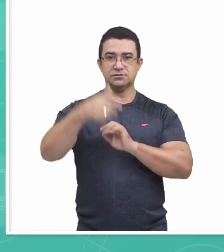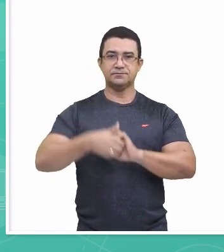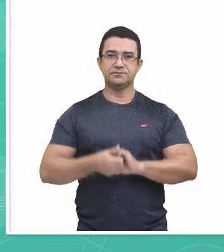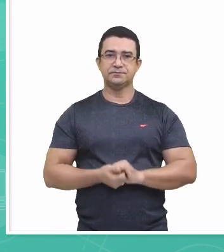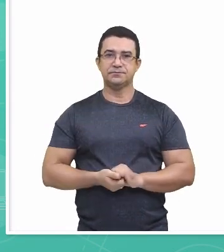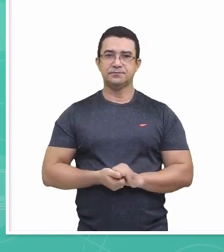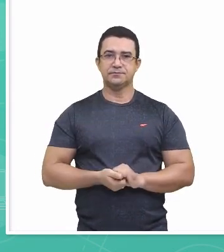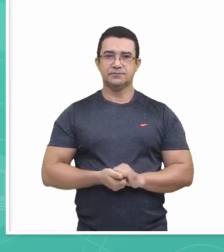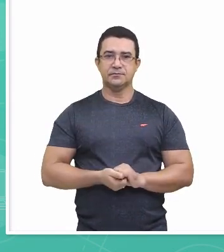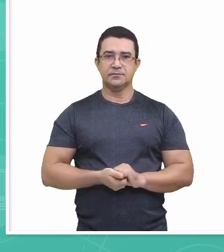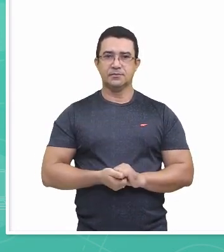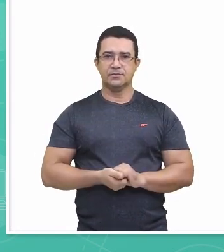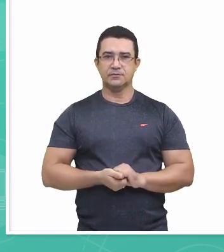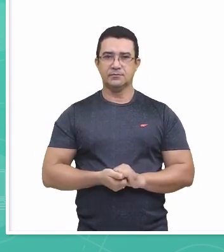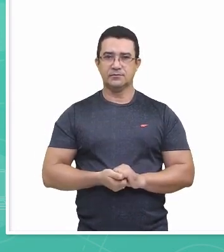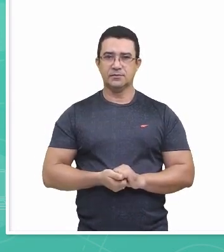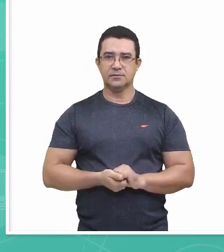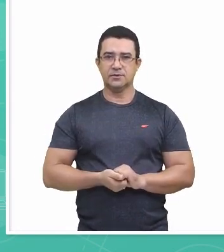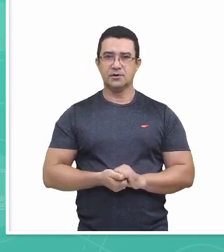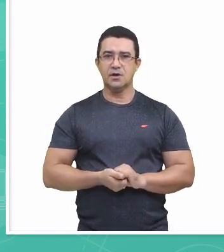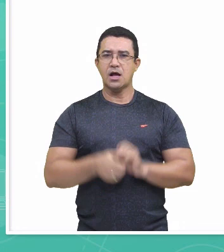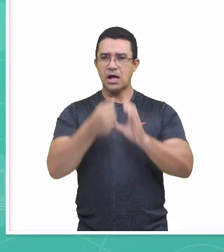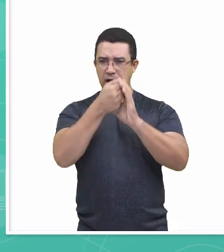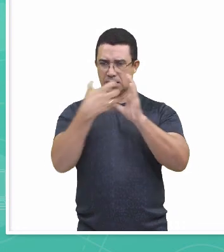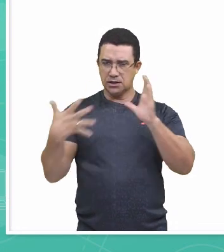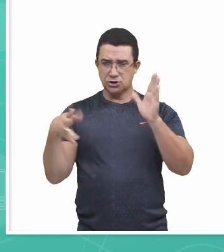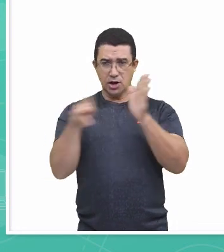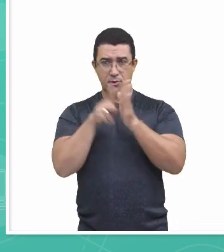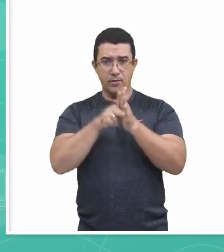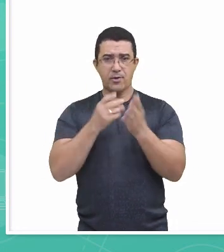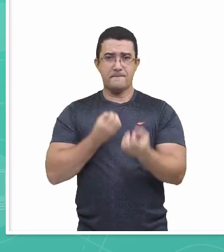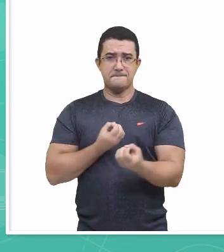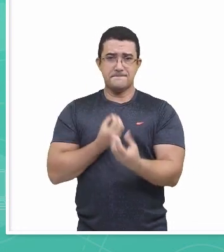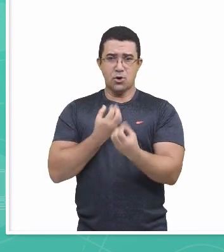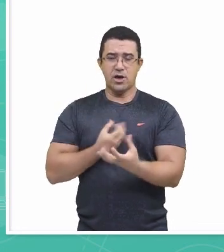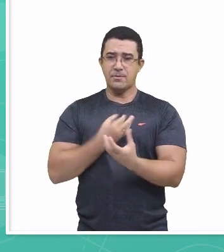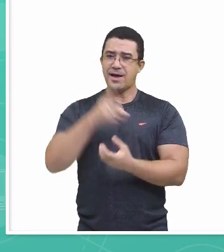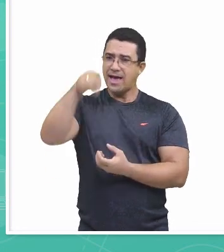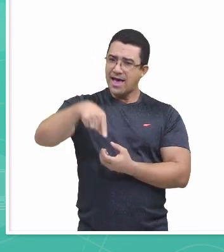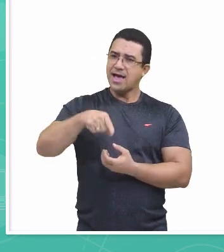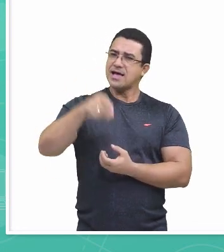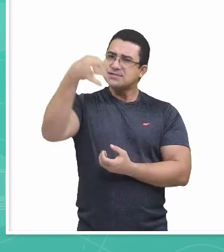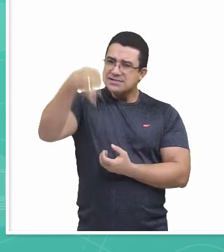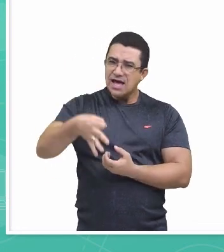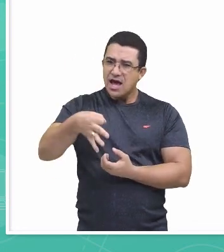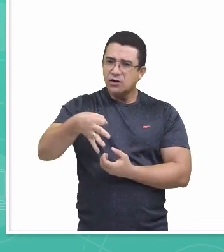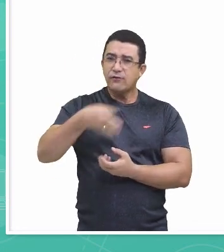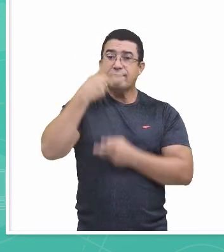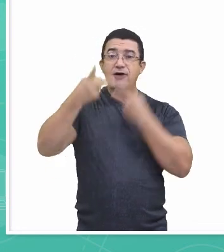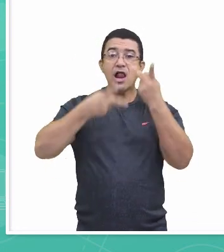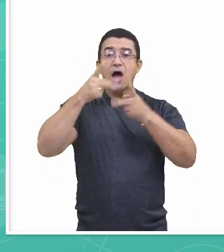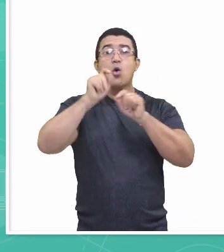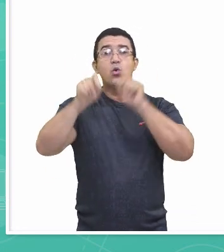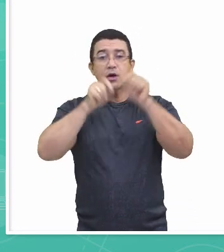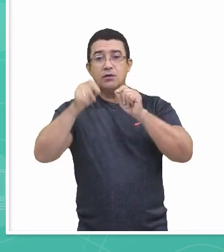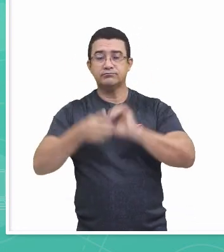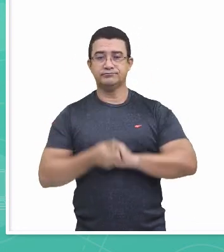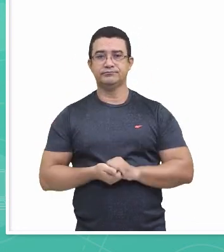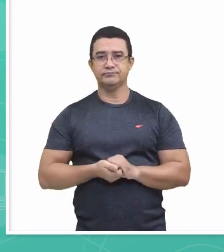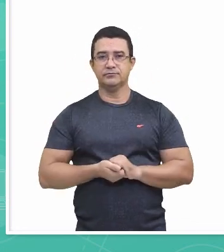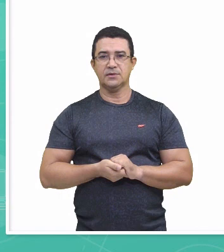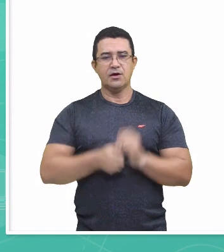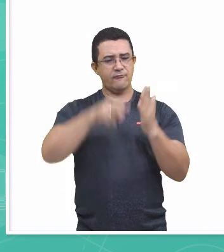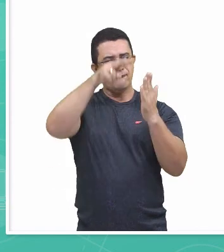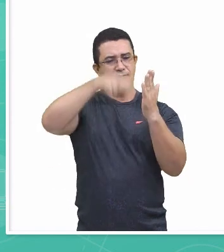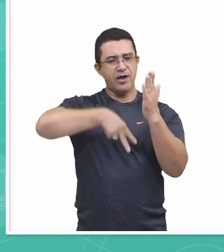seguinte. Sobre as características do poema. Olha só, é correto afirmar que... Aí você vai observar aí e